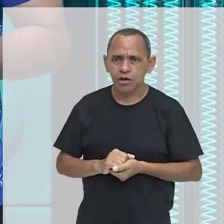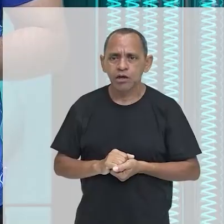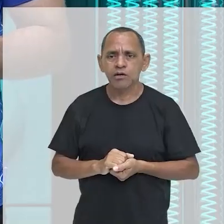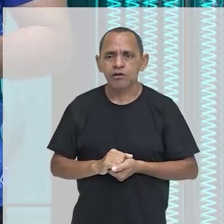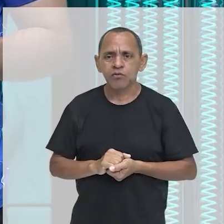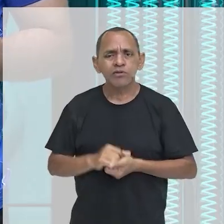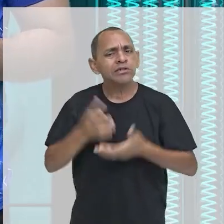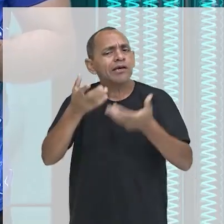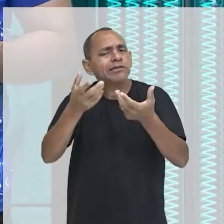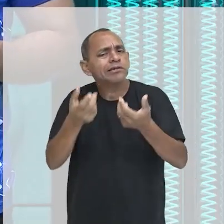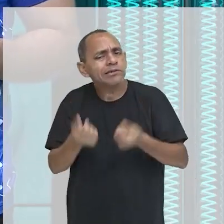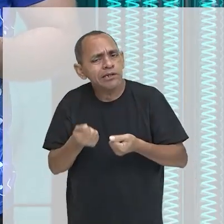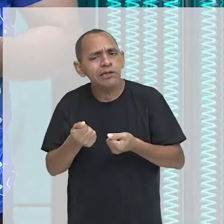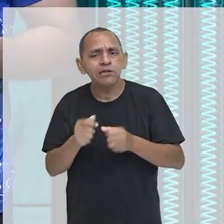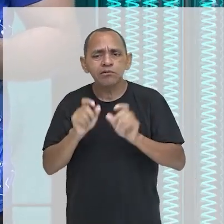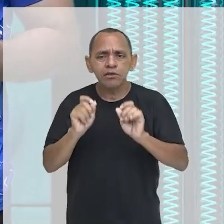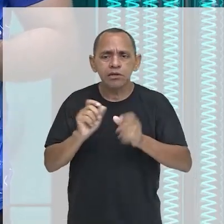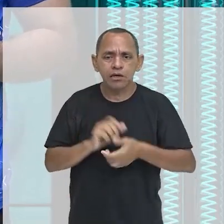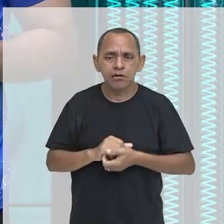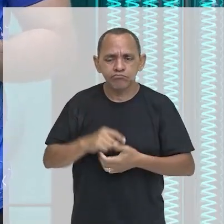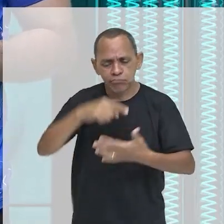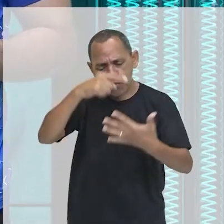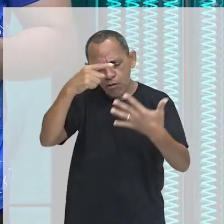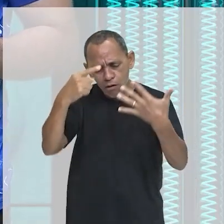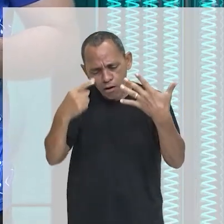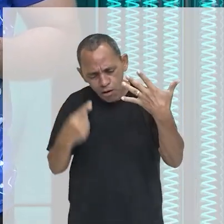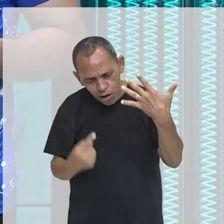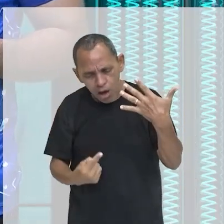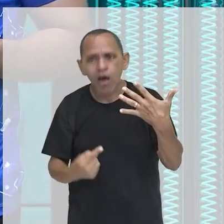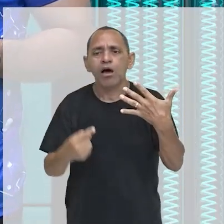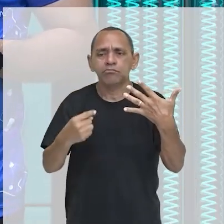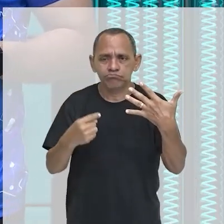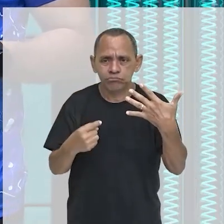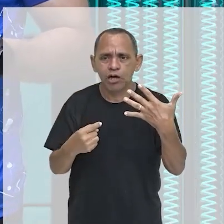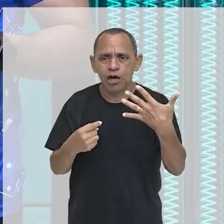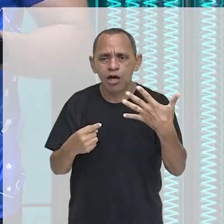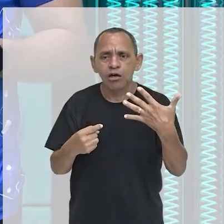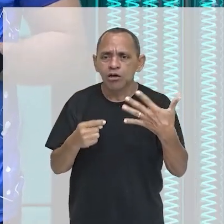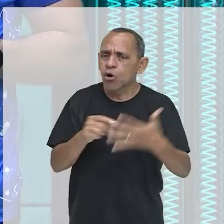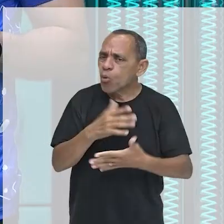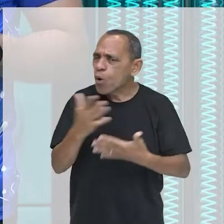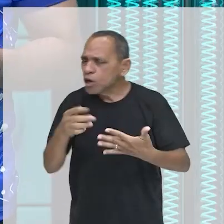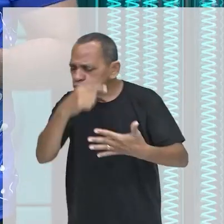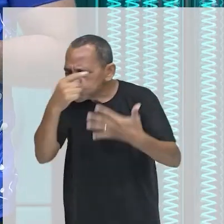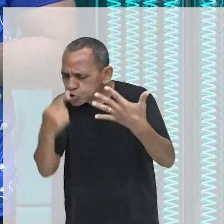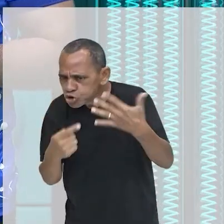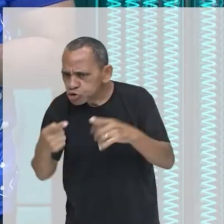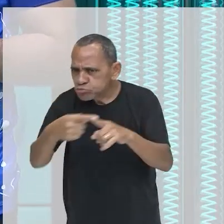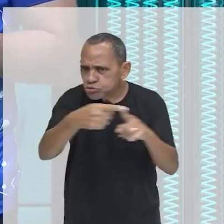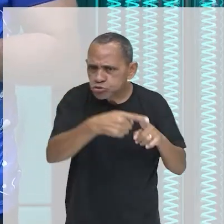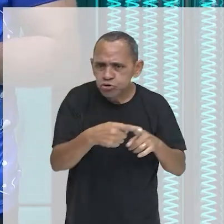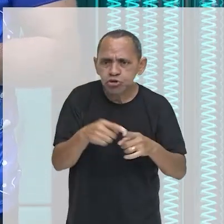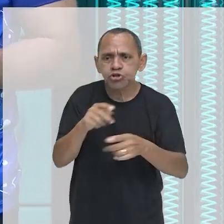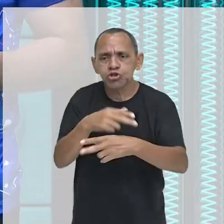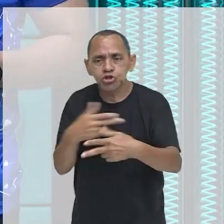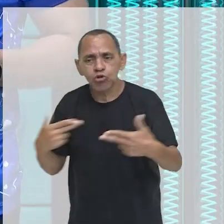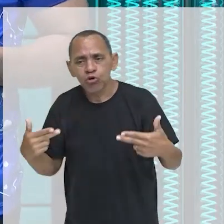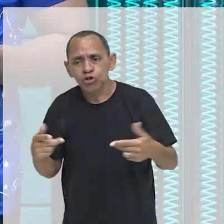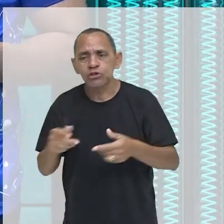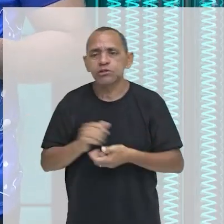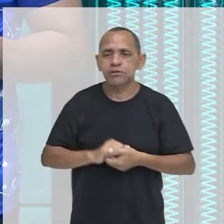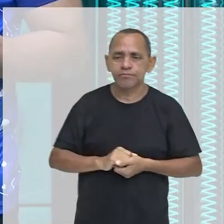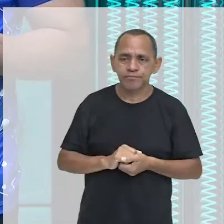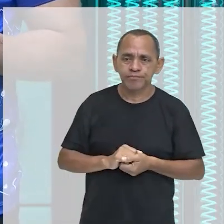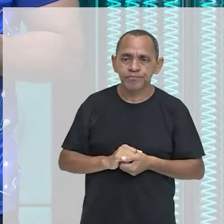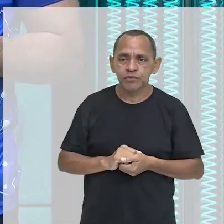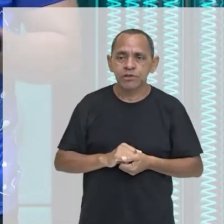é a favor, né? Quais são os elementos que corroboram essa sua afirmação. Aí na sequência, refute possible objections. Esse